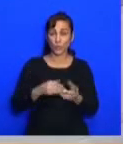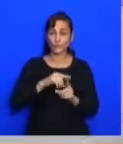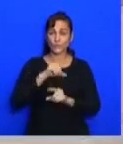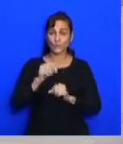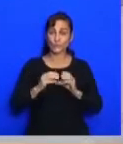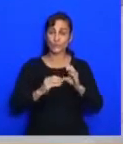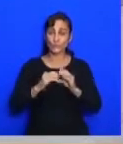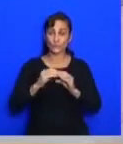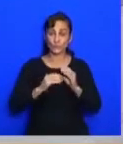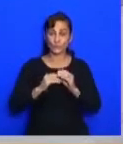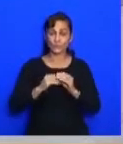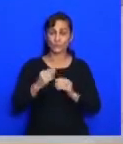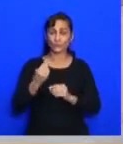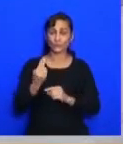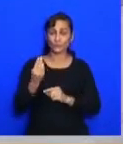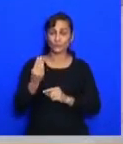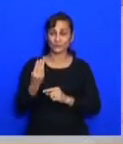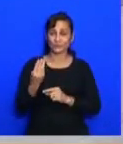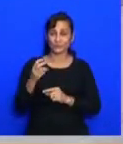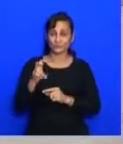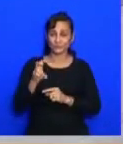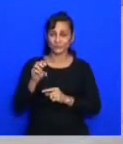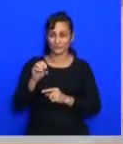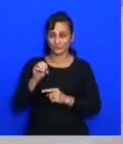Hoje sorteio do concurso